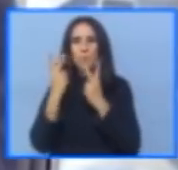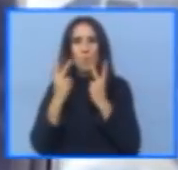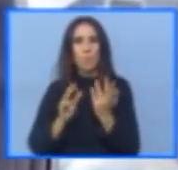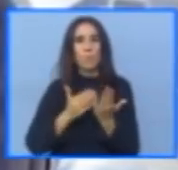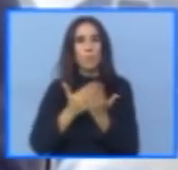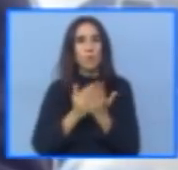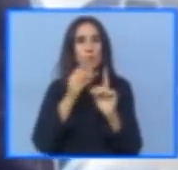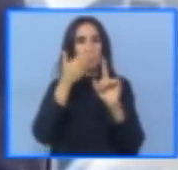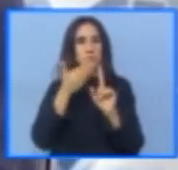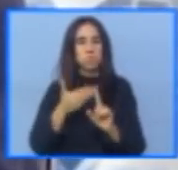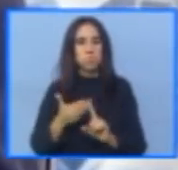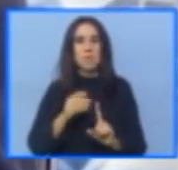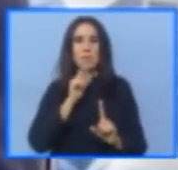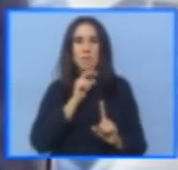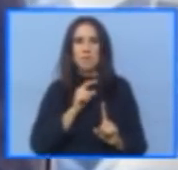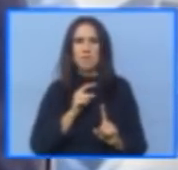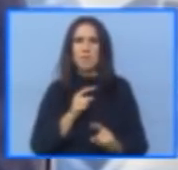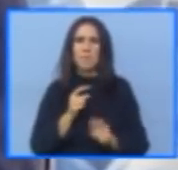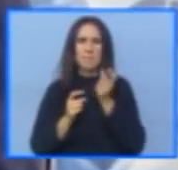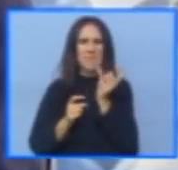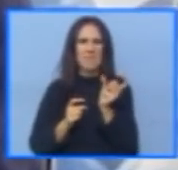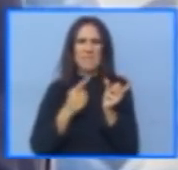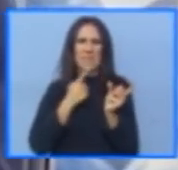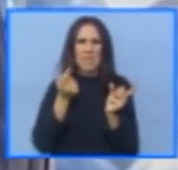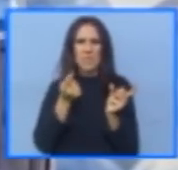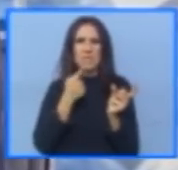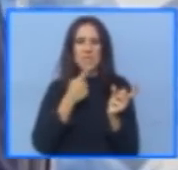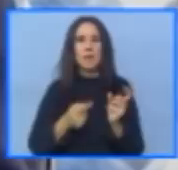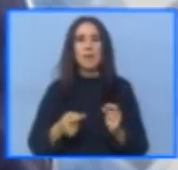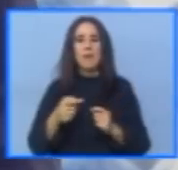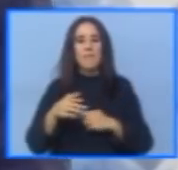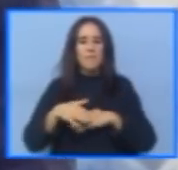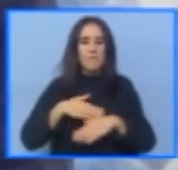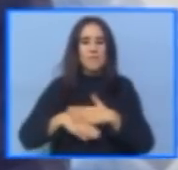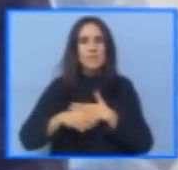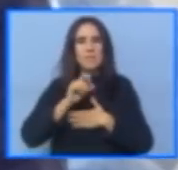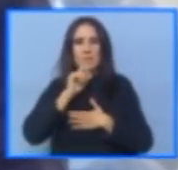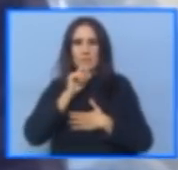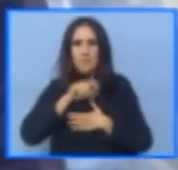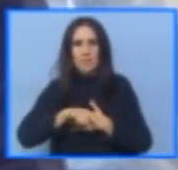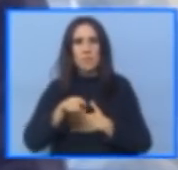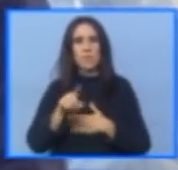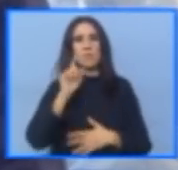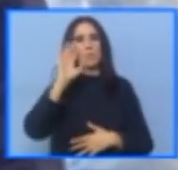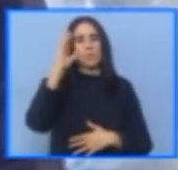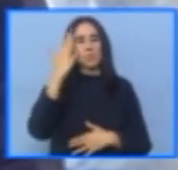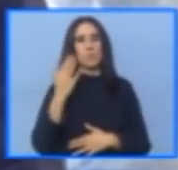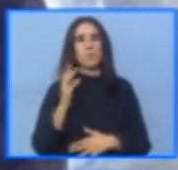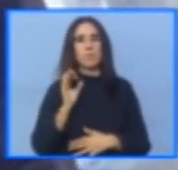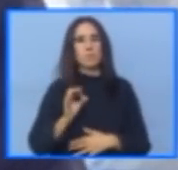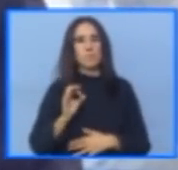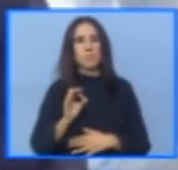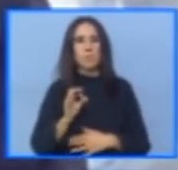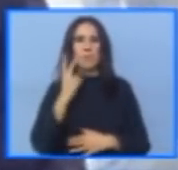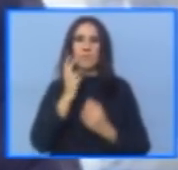propostas concretas que possam ser, deixem dizer com esta palavra assim um bocado estranha, fazíveis, são muito importantes para que de facto se possa